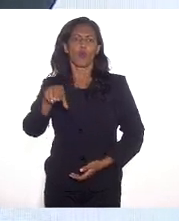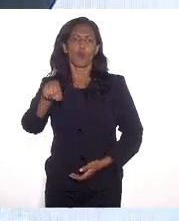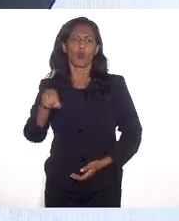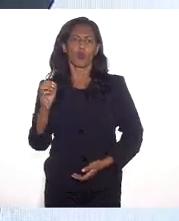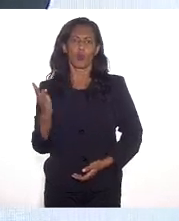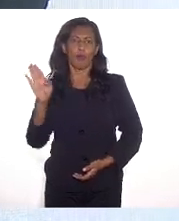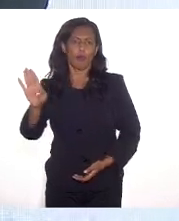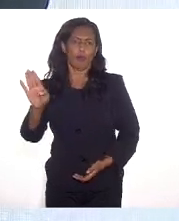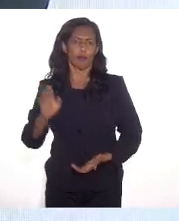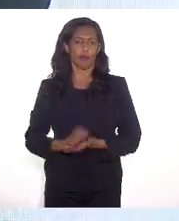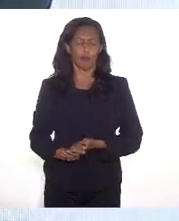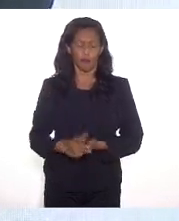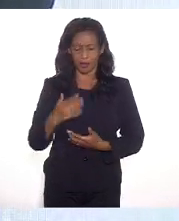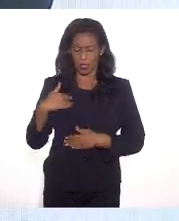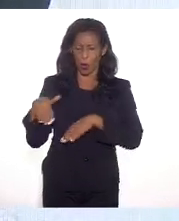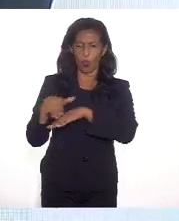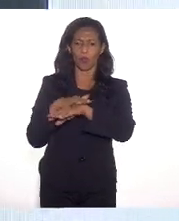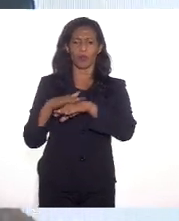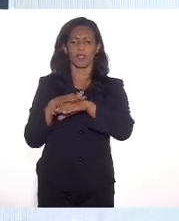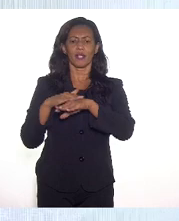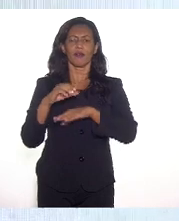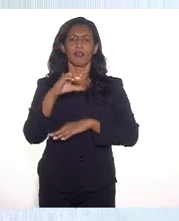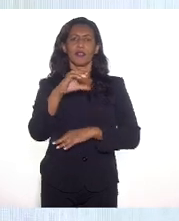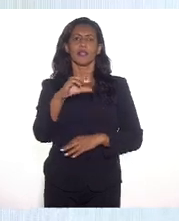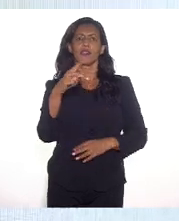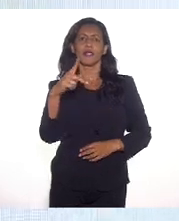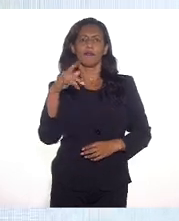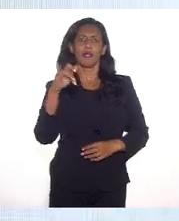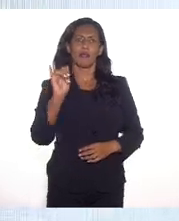gente conversava sobre a CPI,